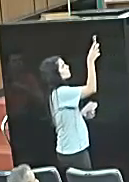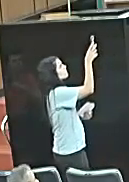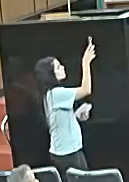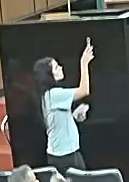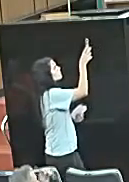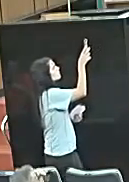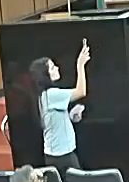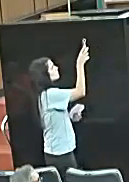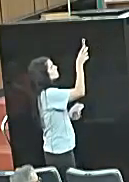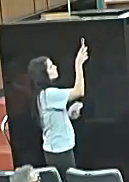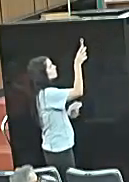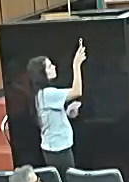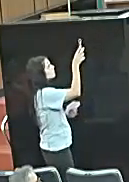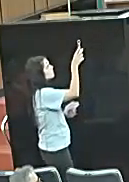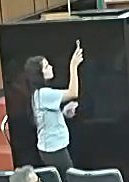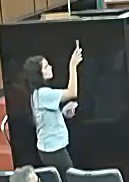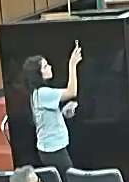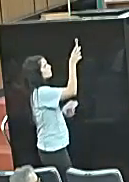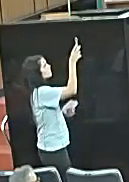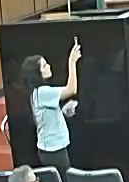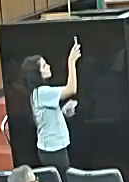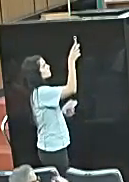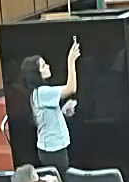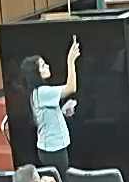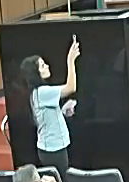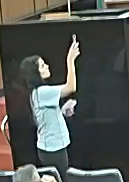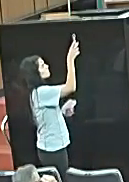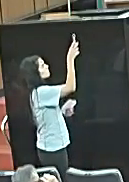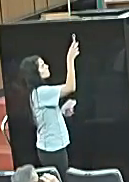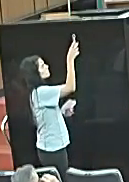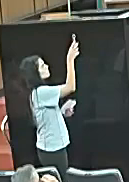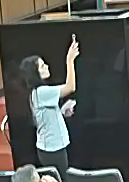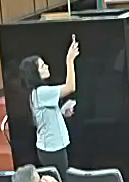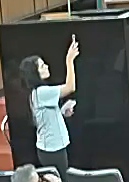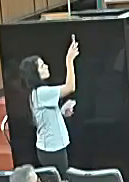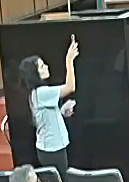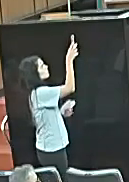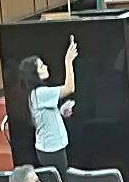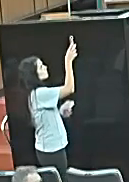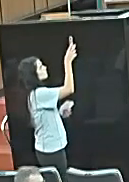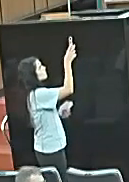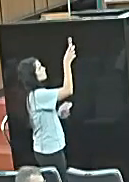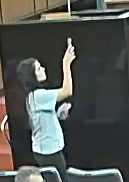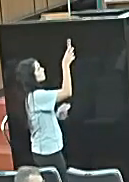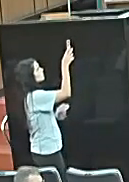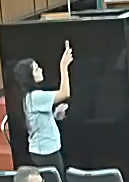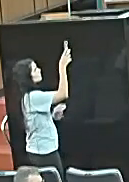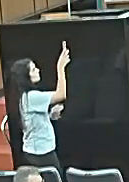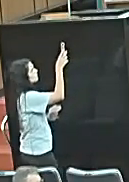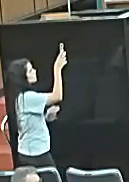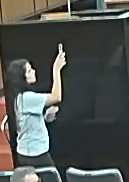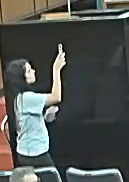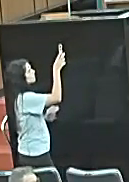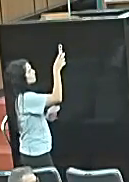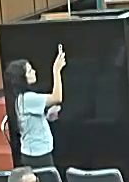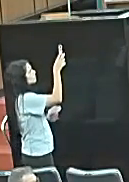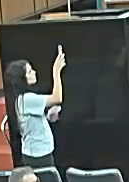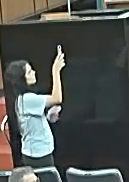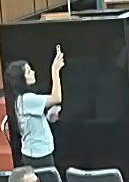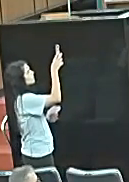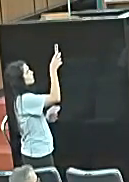o deputado em dem eo deputado joão leite que já se retirou da ac eo deputado